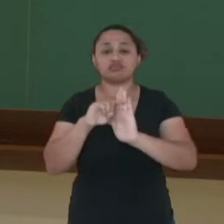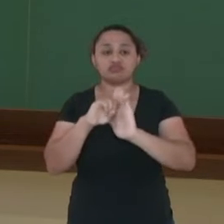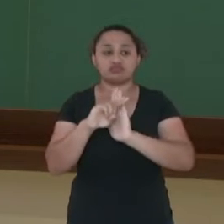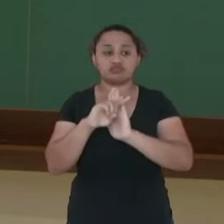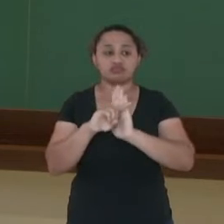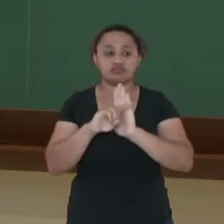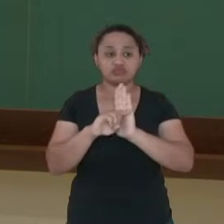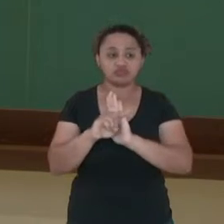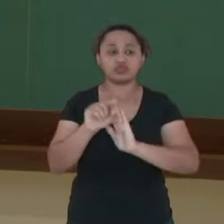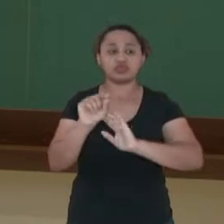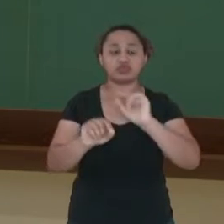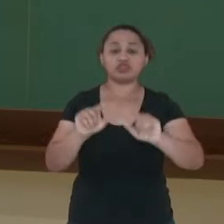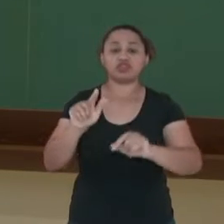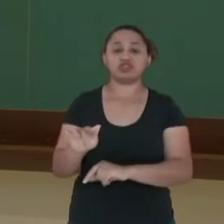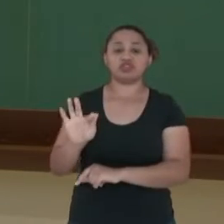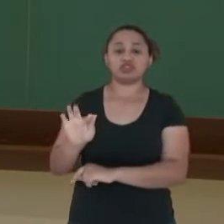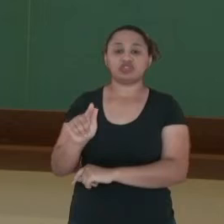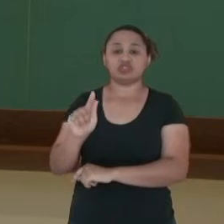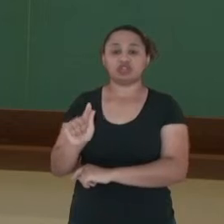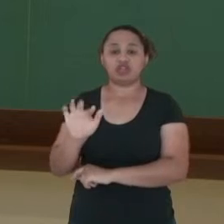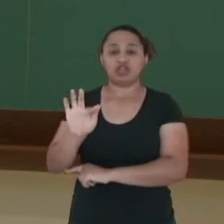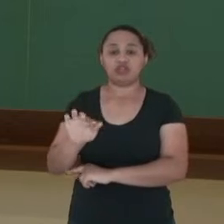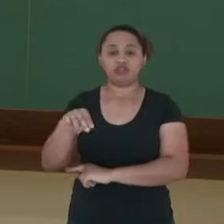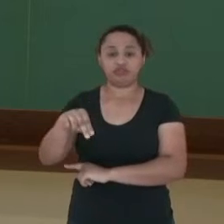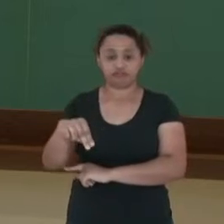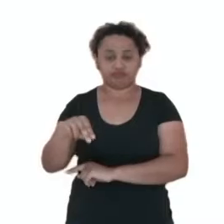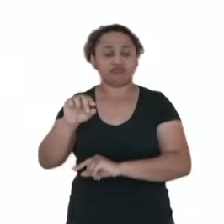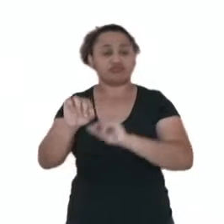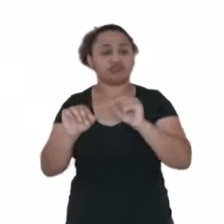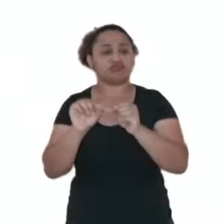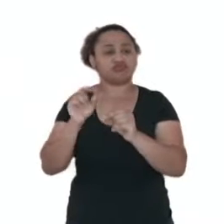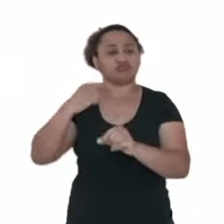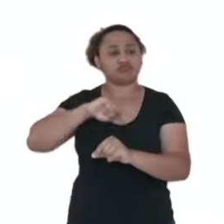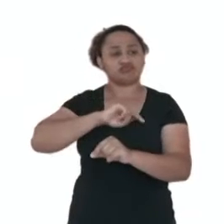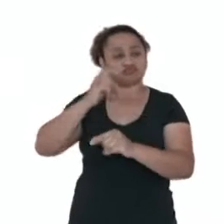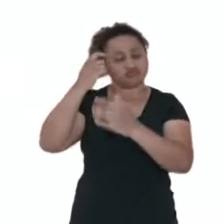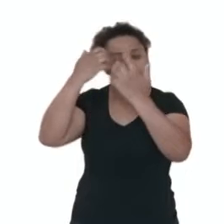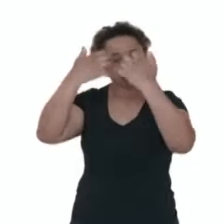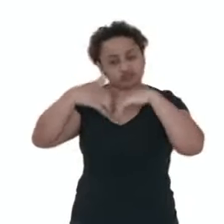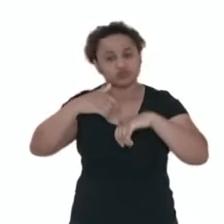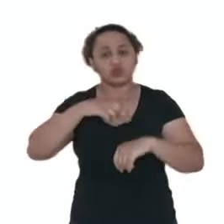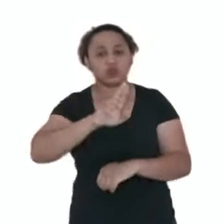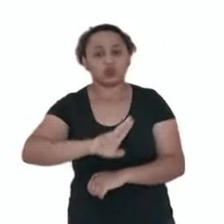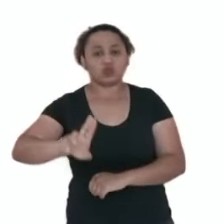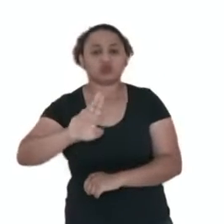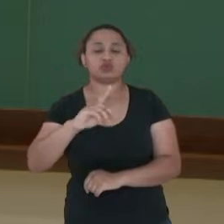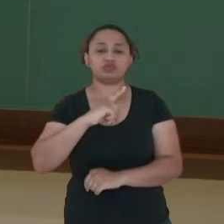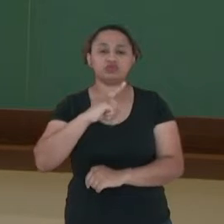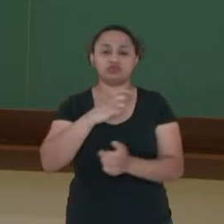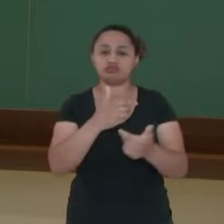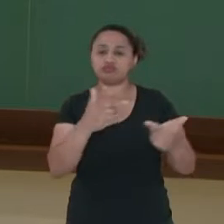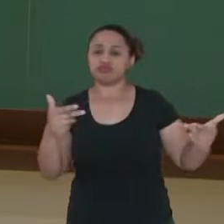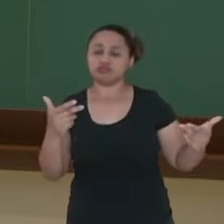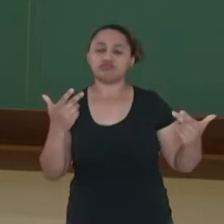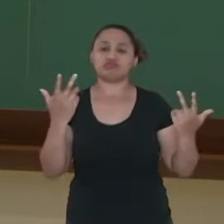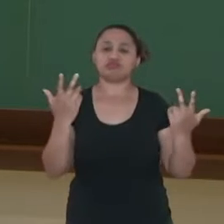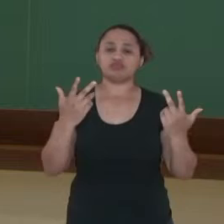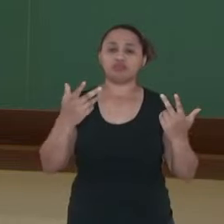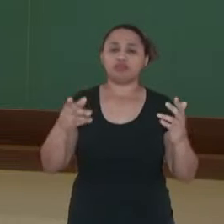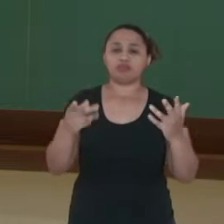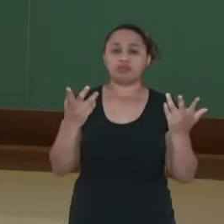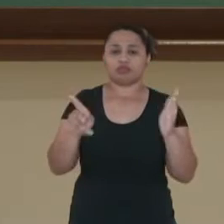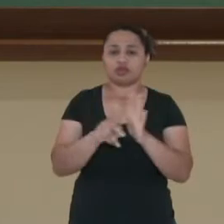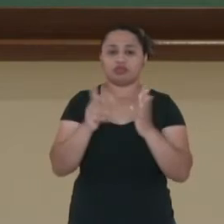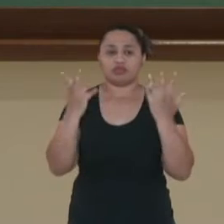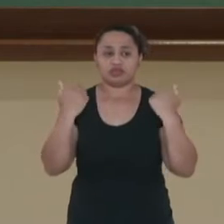da GFN, tá? E ela nos leva a repensar nosso consumo e adequá-la à capacidade ecológica do planeta. Então,